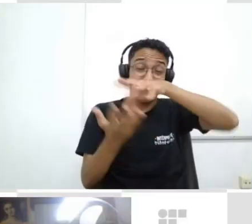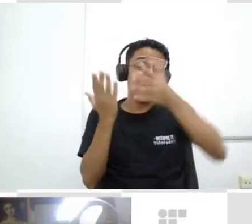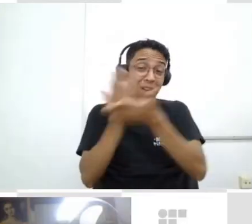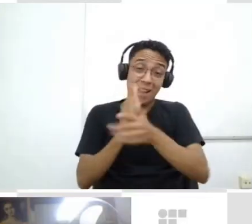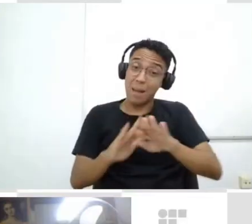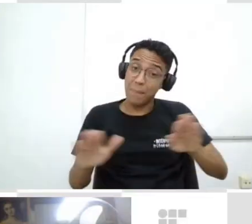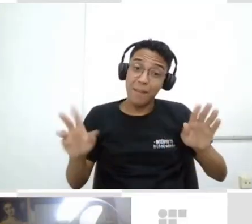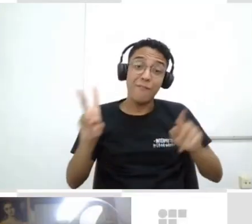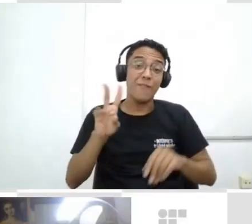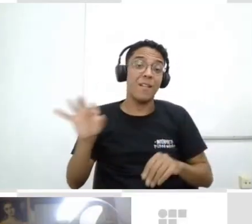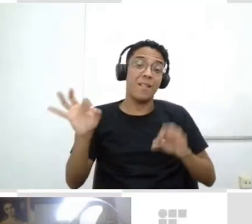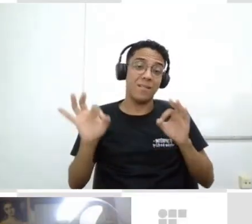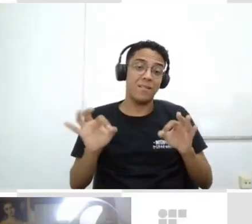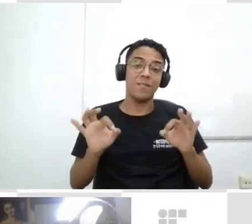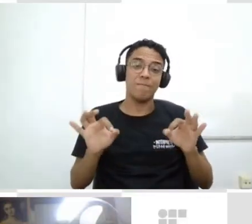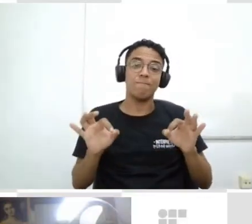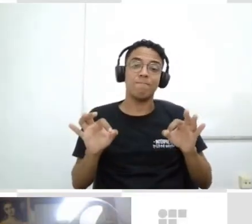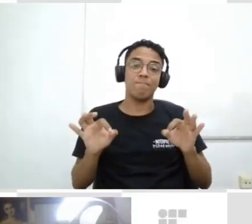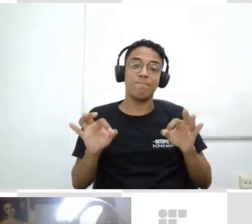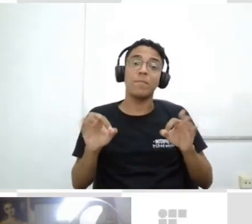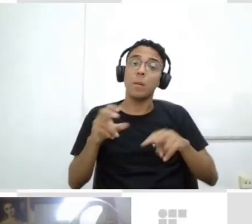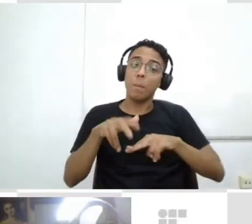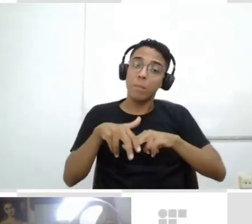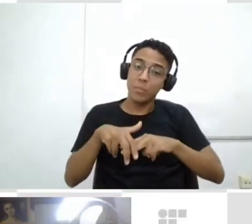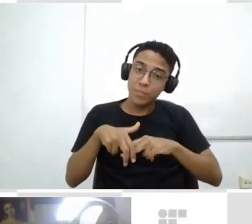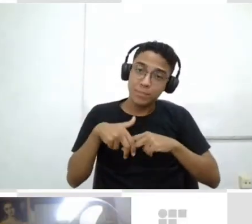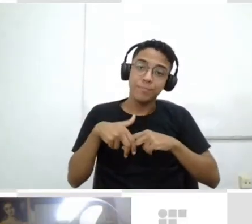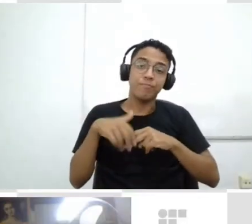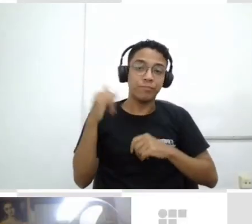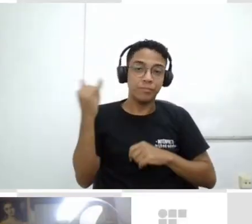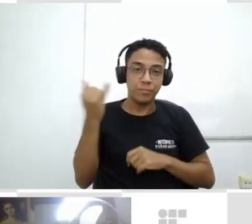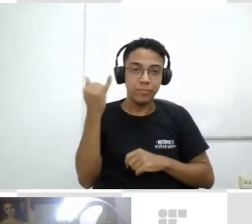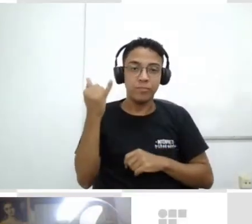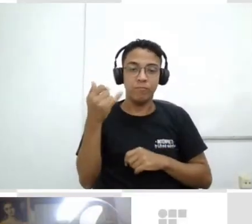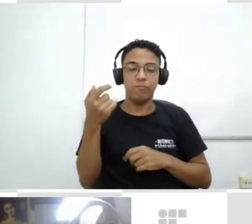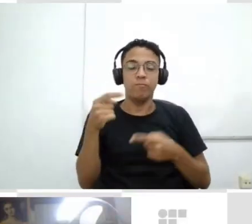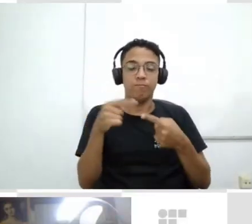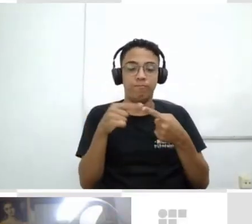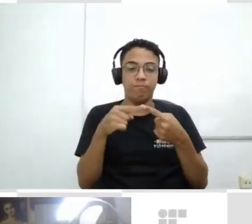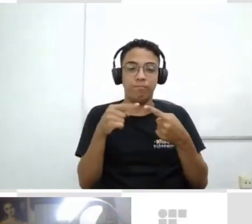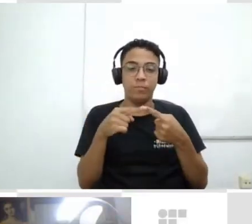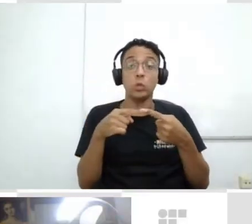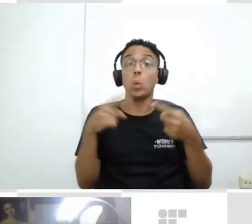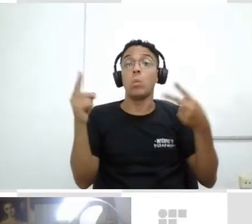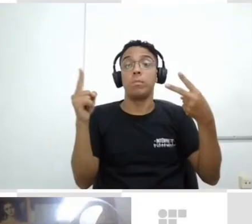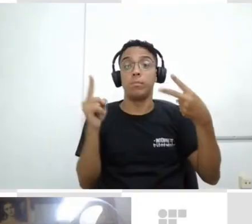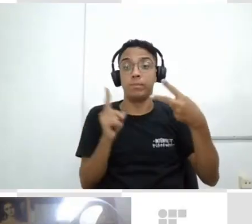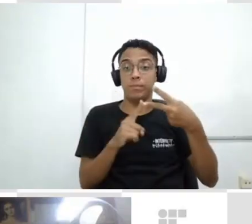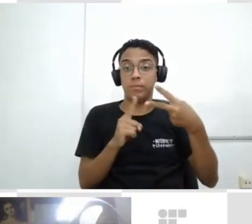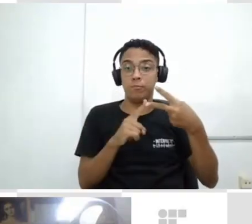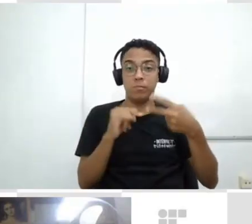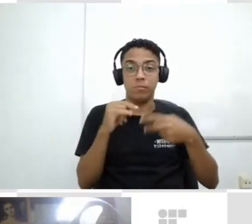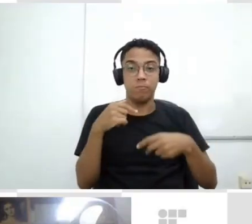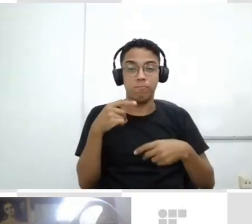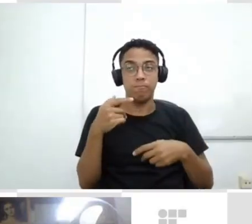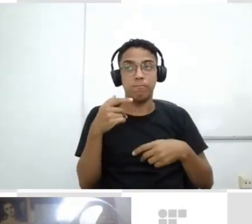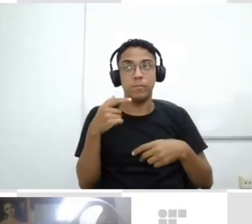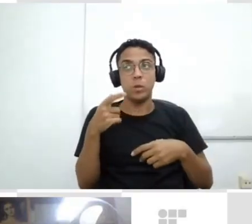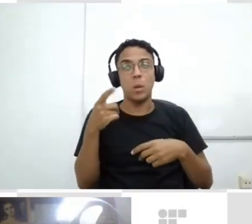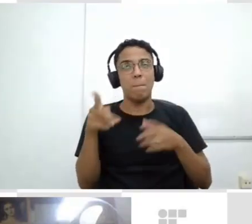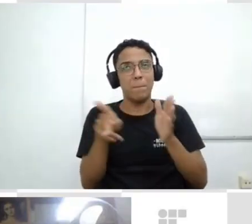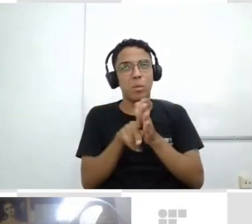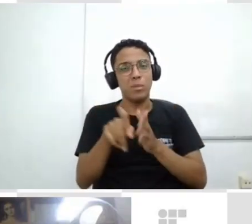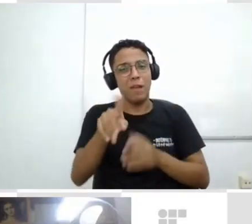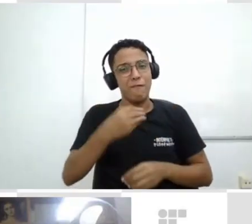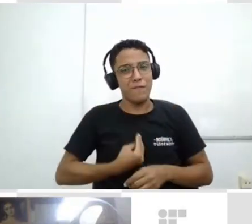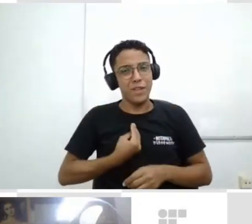economista não entende isso. Então, isso é o primeiro ponto. Né? O outro ponto que eu acho que é mais, digamos, no nosso dia a dia, no